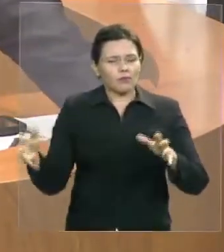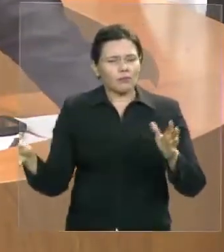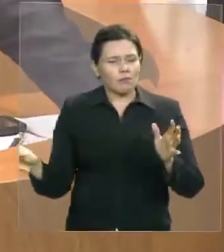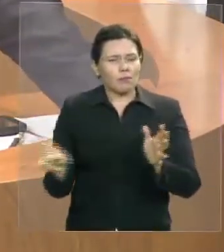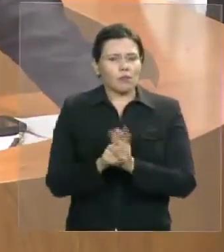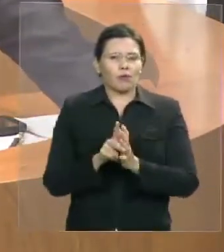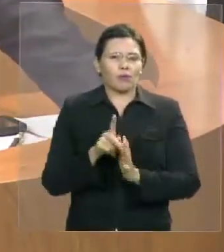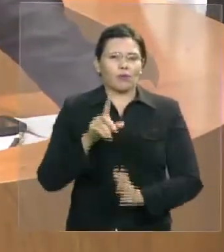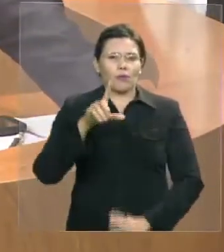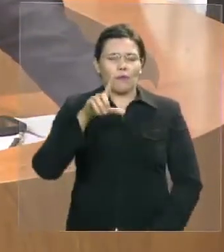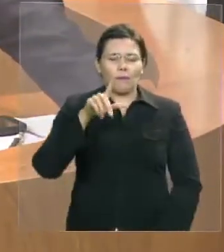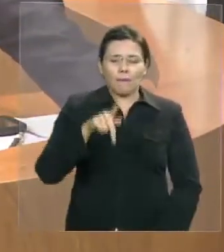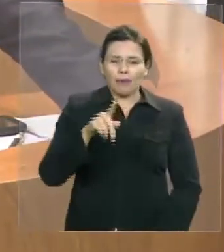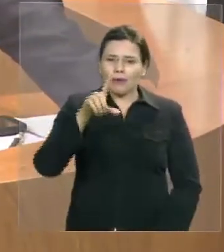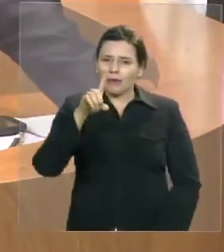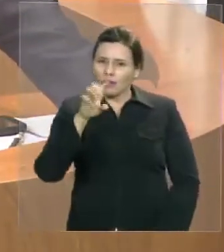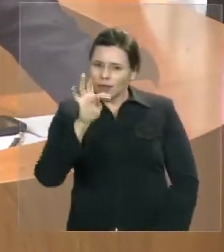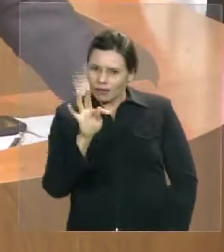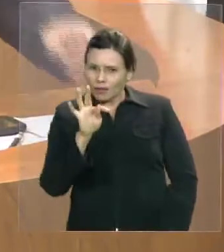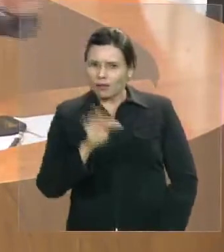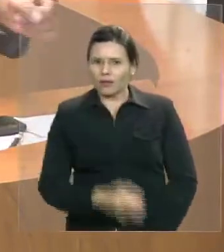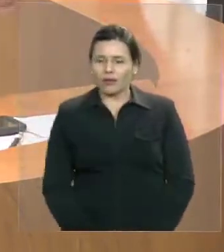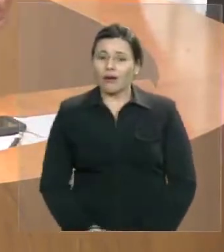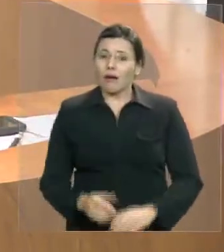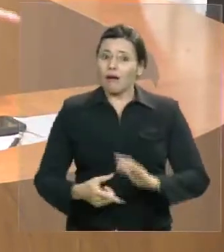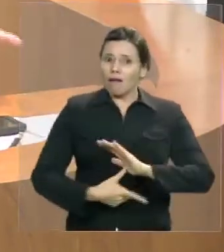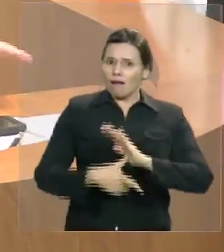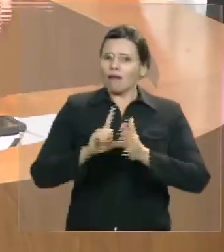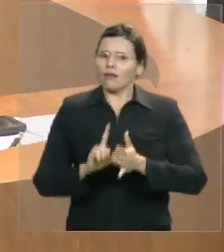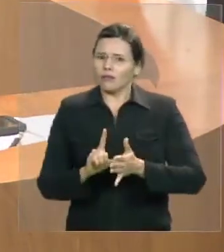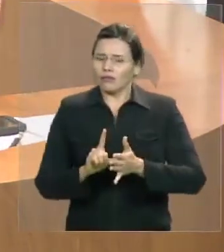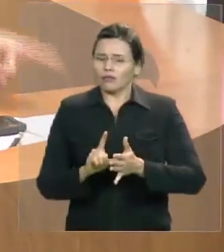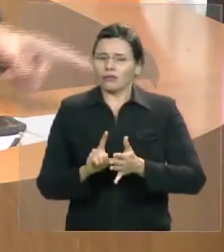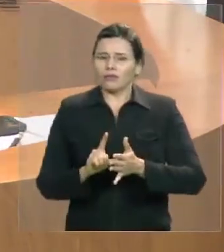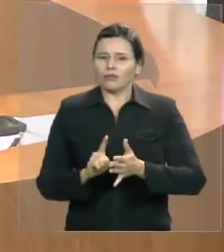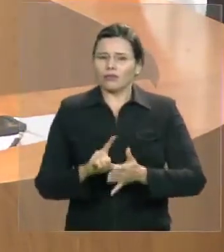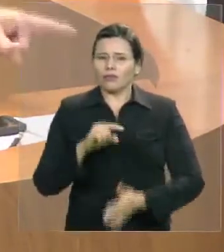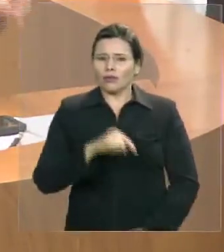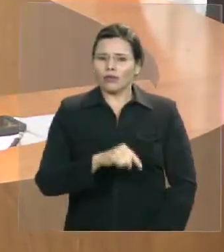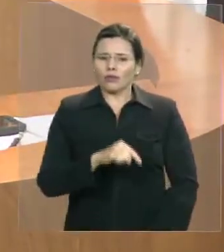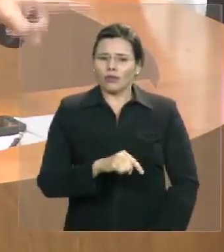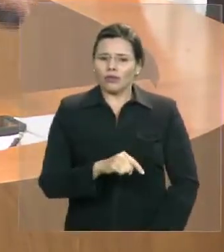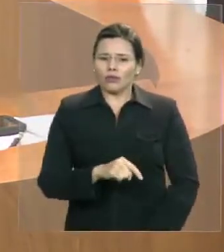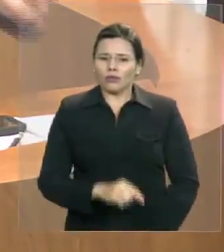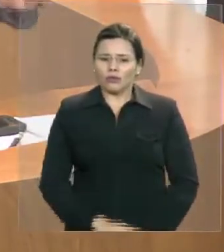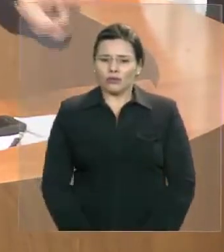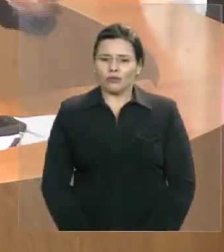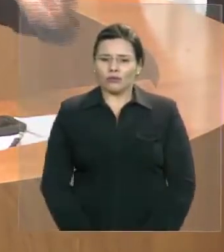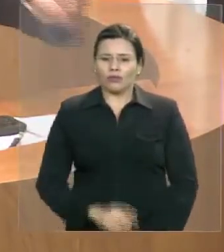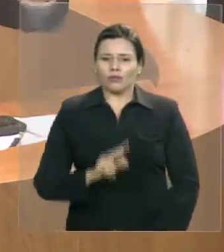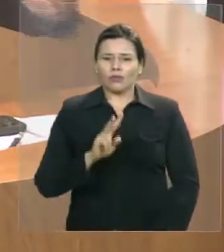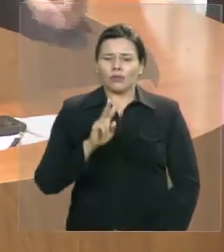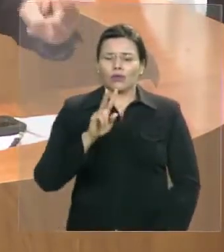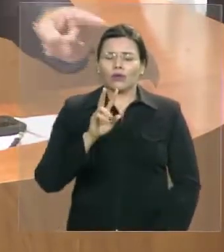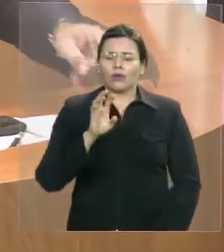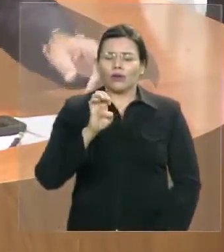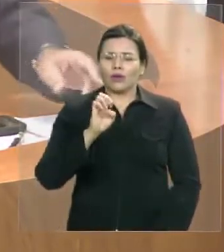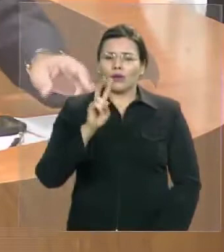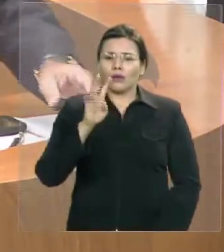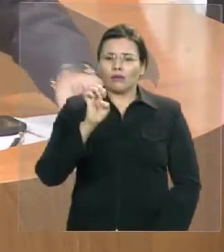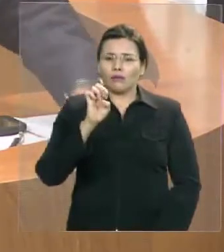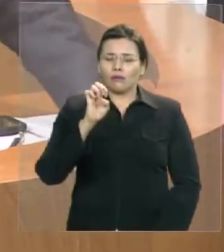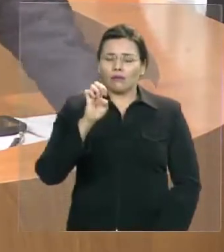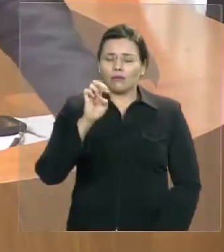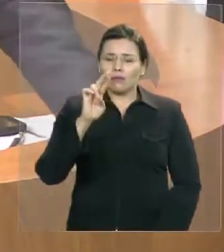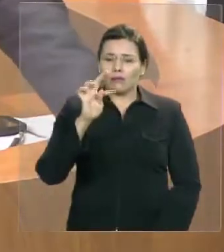Lago. Mas foi cerceado, sequer de ser candidato a prefeito na sua cidade, da